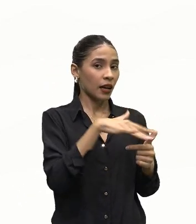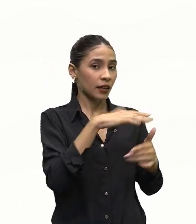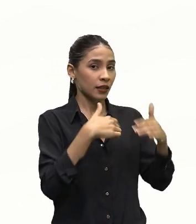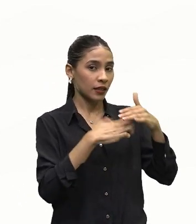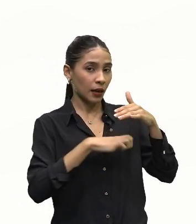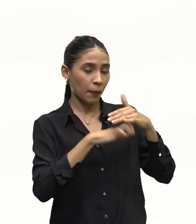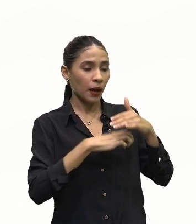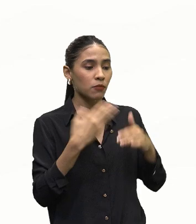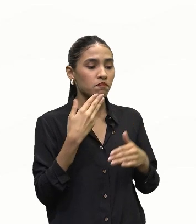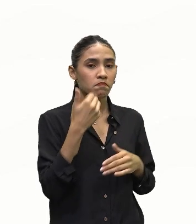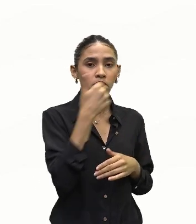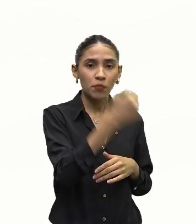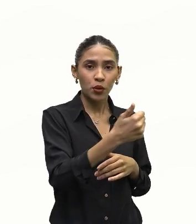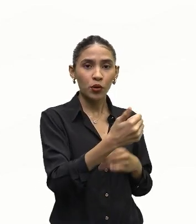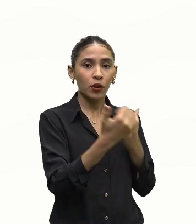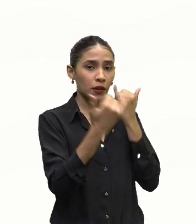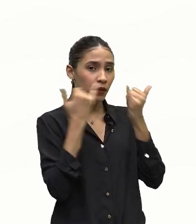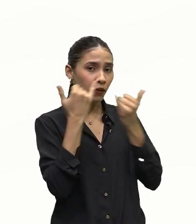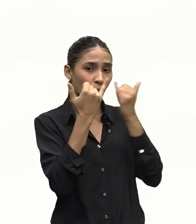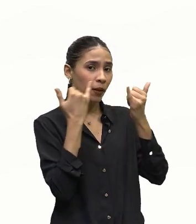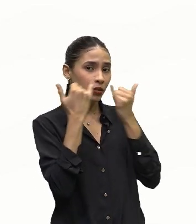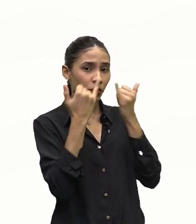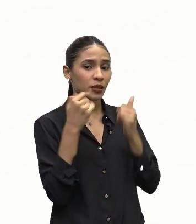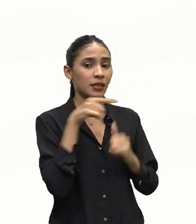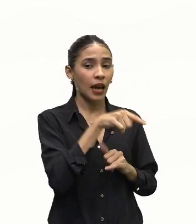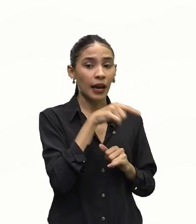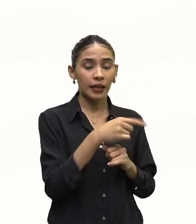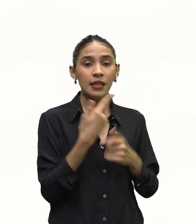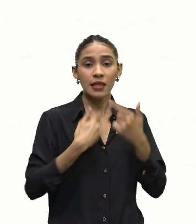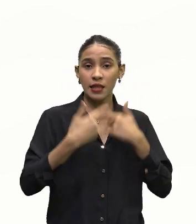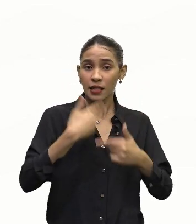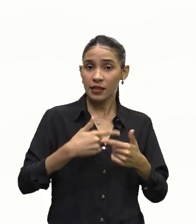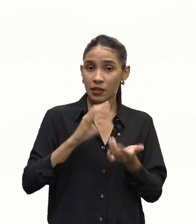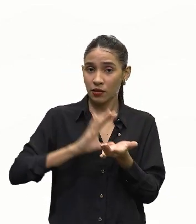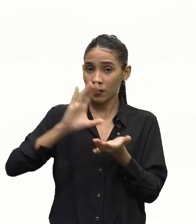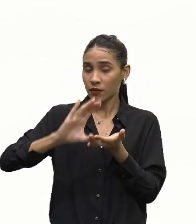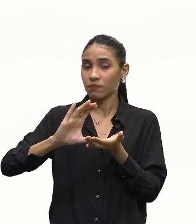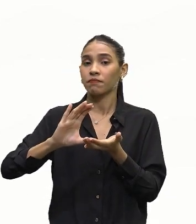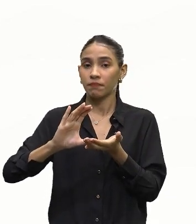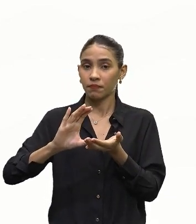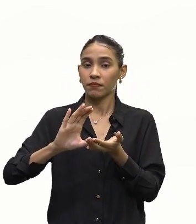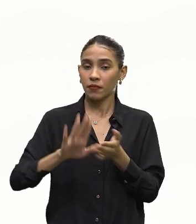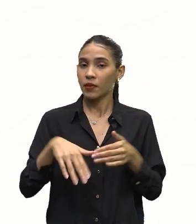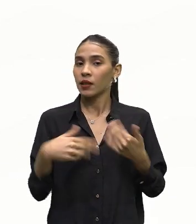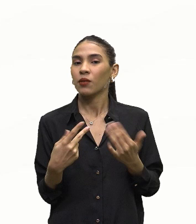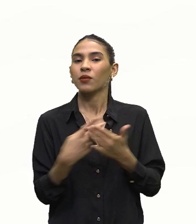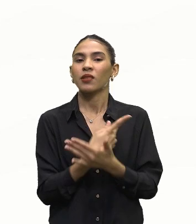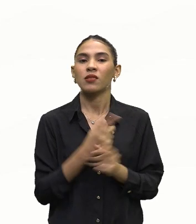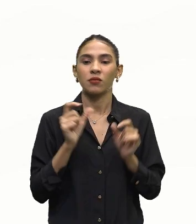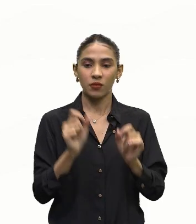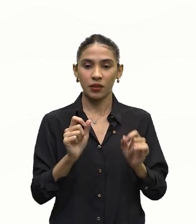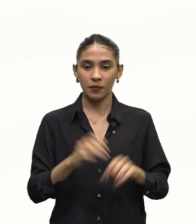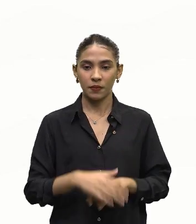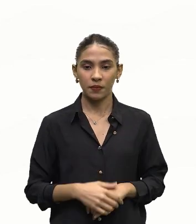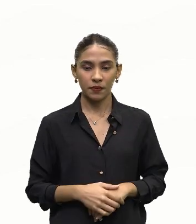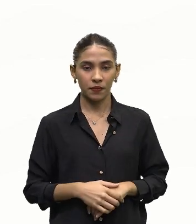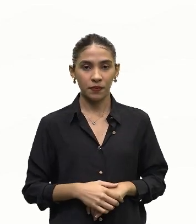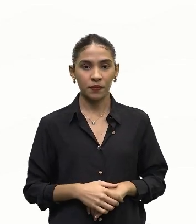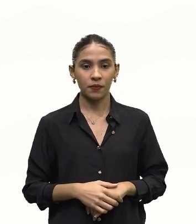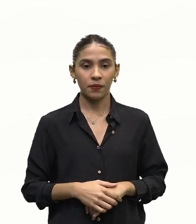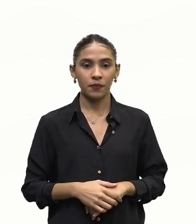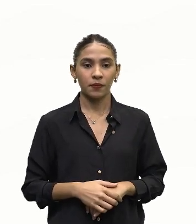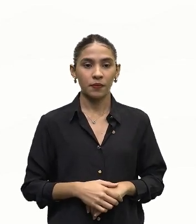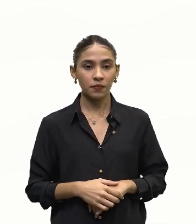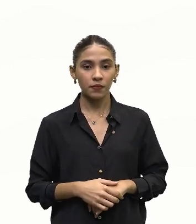maior credibilidade aos dados que confirmam sua vontade de investir nela. Então, o que acontece nessa